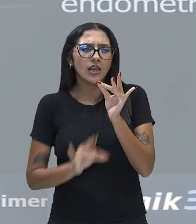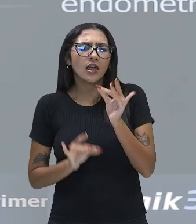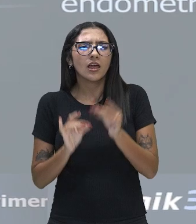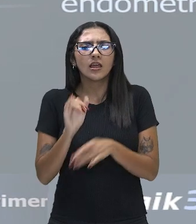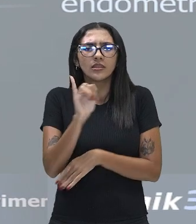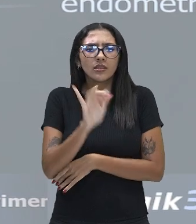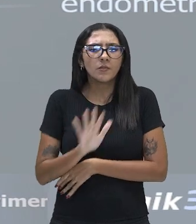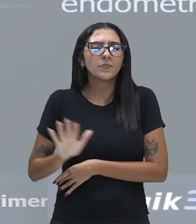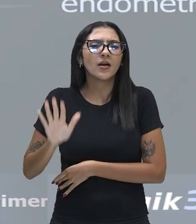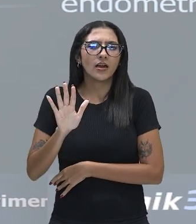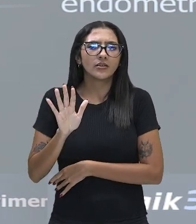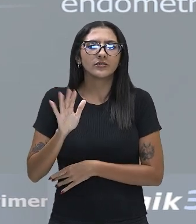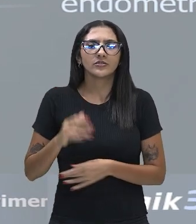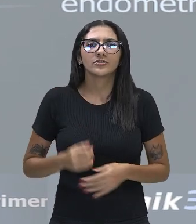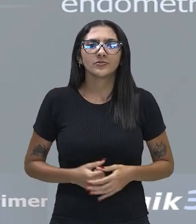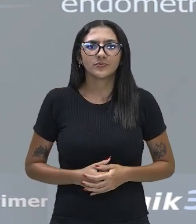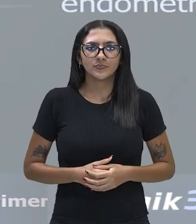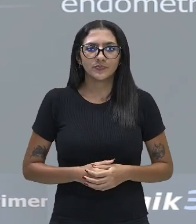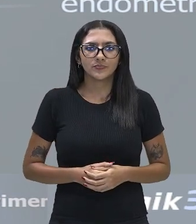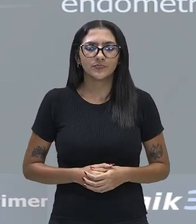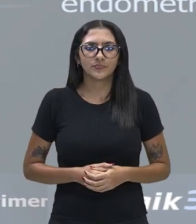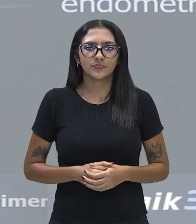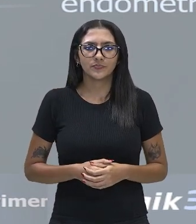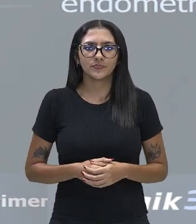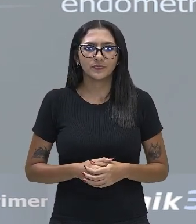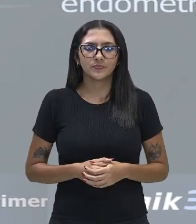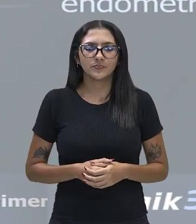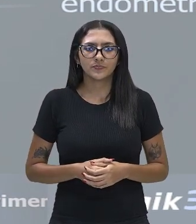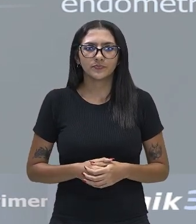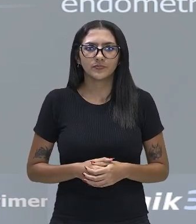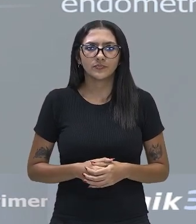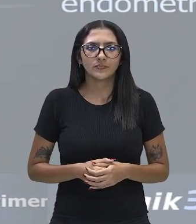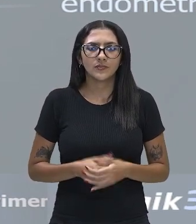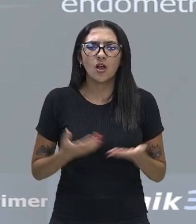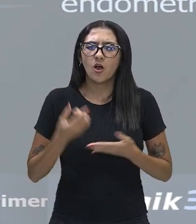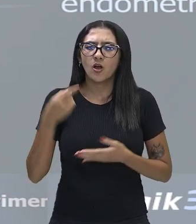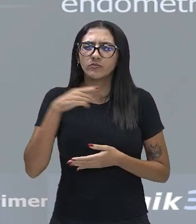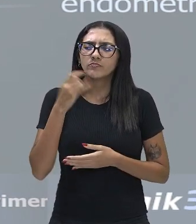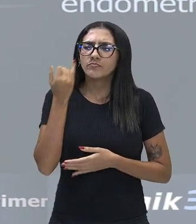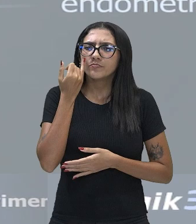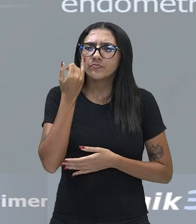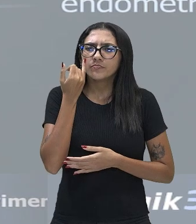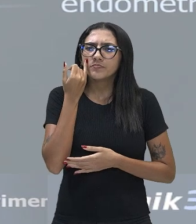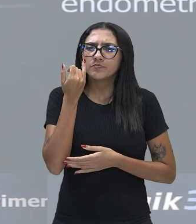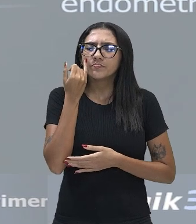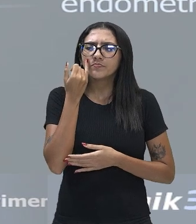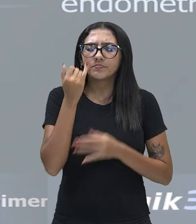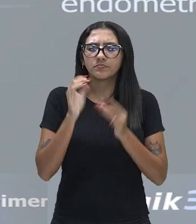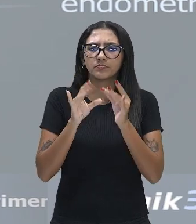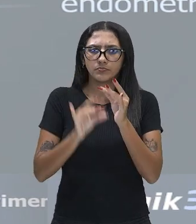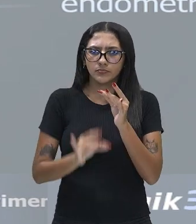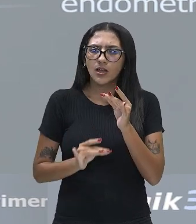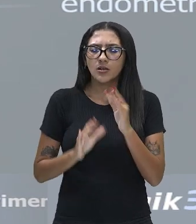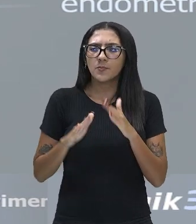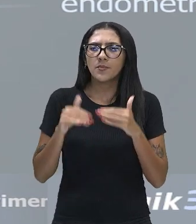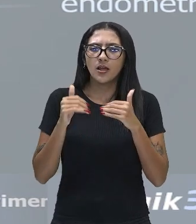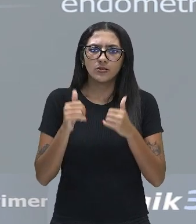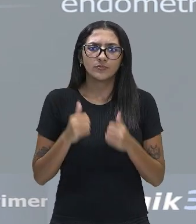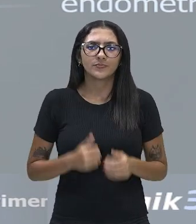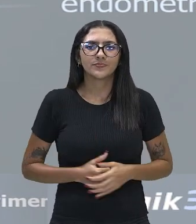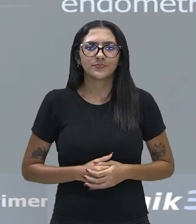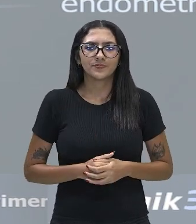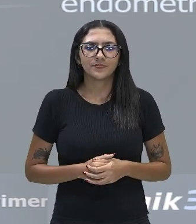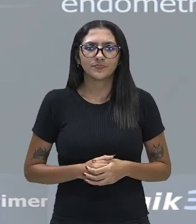para a gente ver, vocês observarem novamente aí o endométrio, vocês veem,